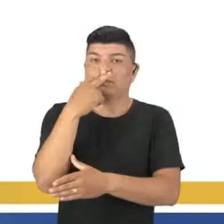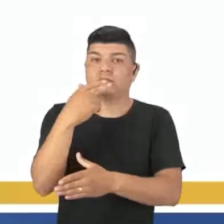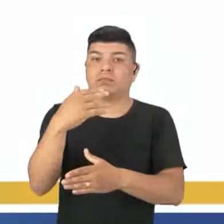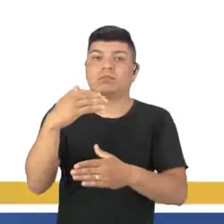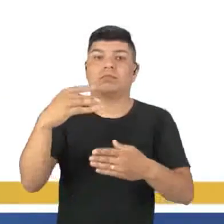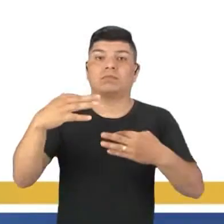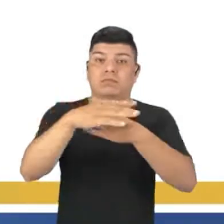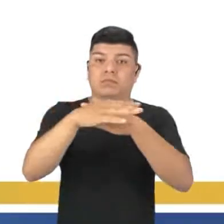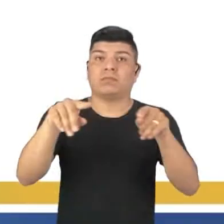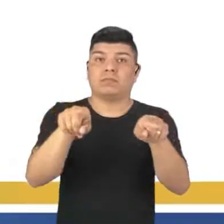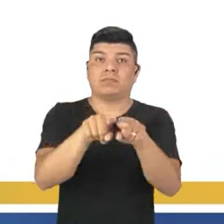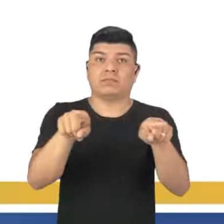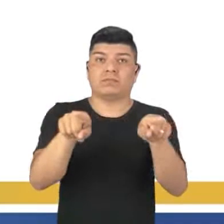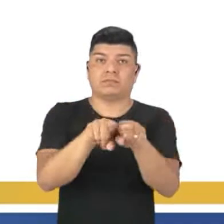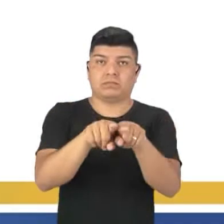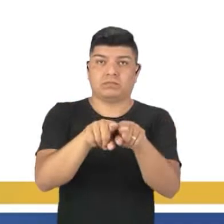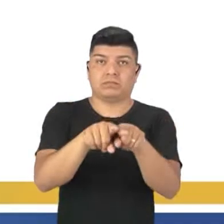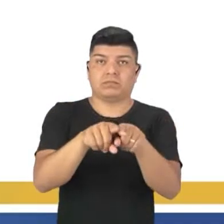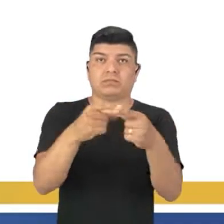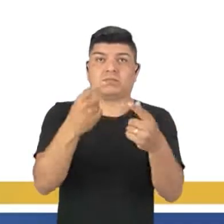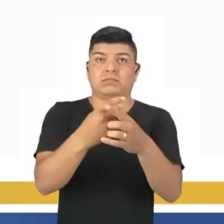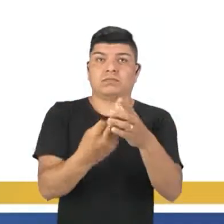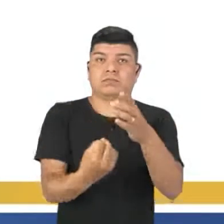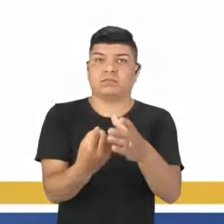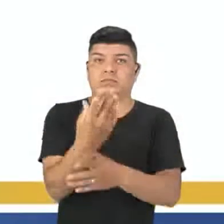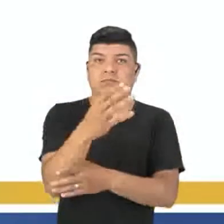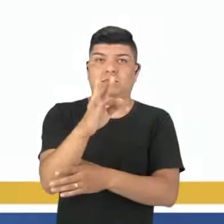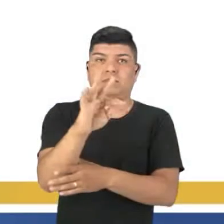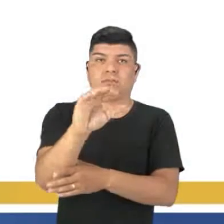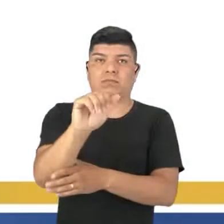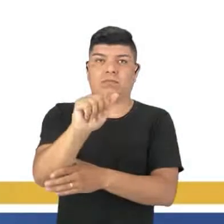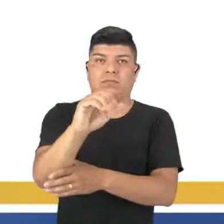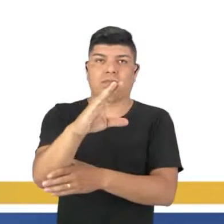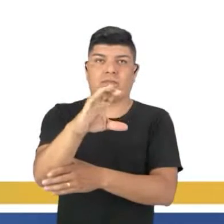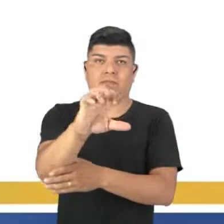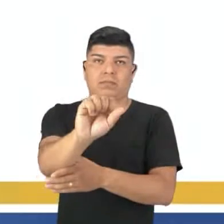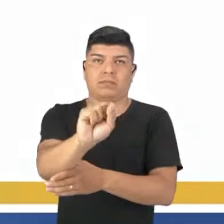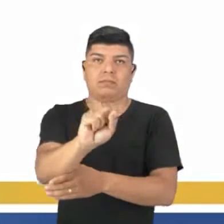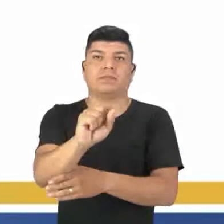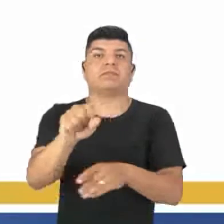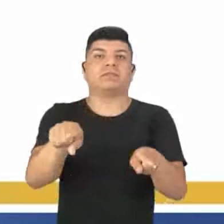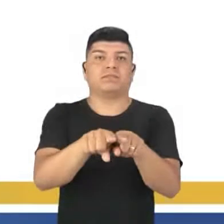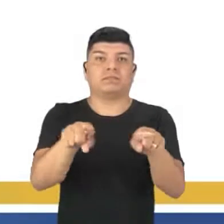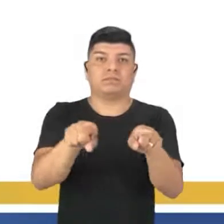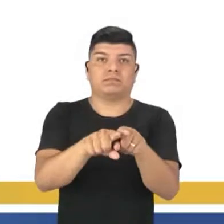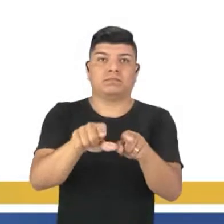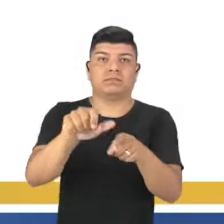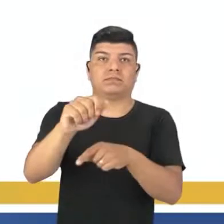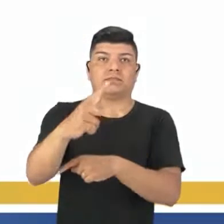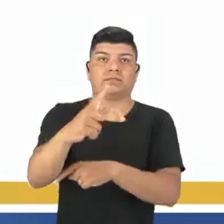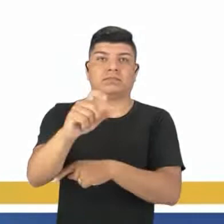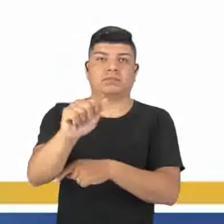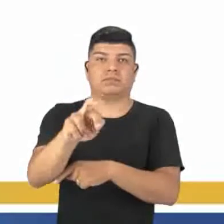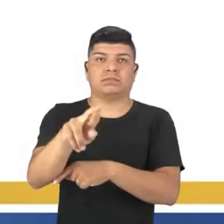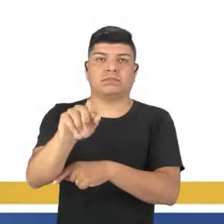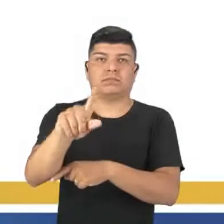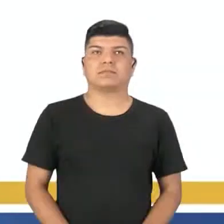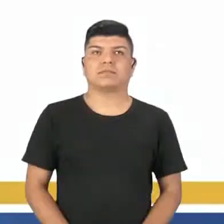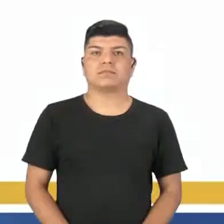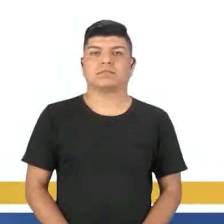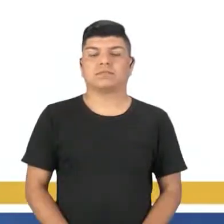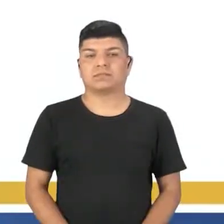e por faces laterais em formatos, né, de paralelogramos, em que as arestas laterais são sempre congruentes,